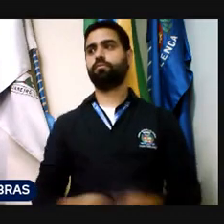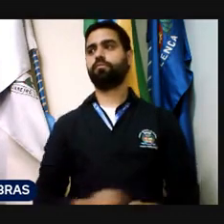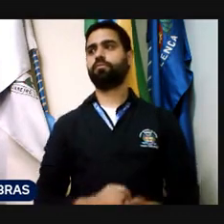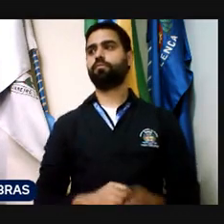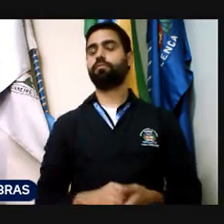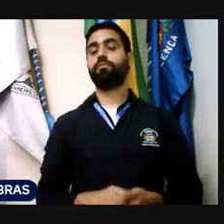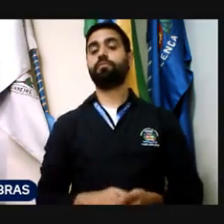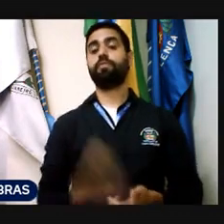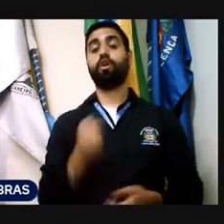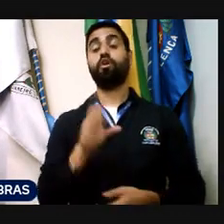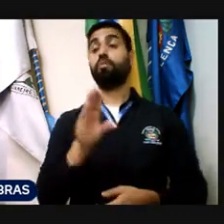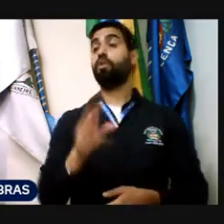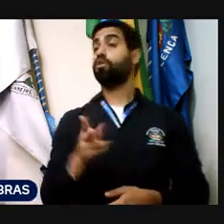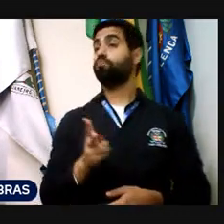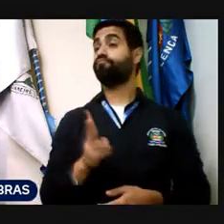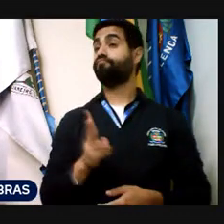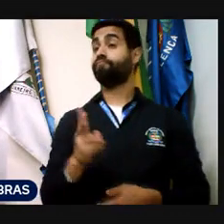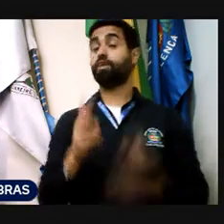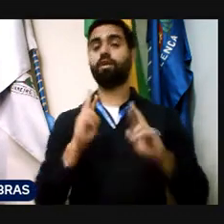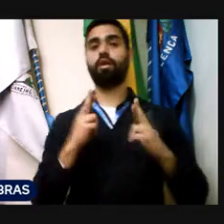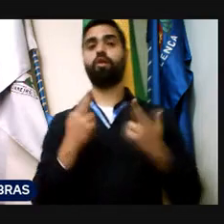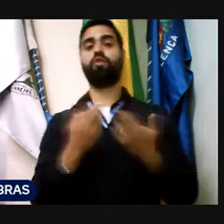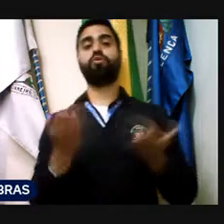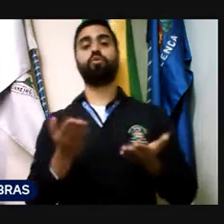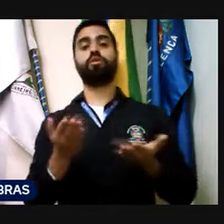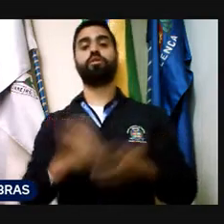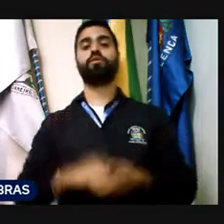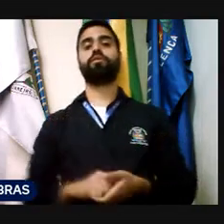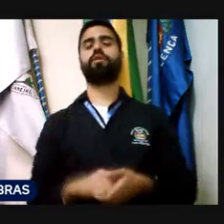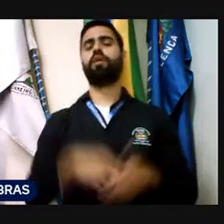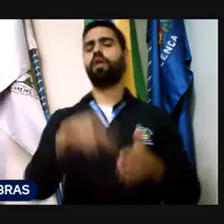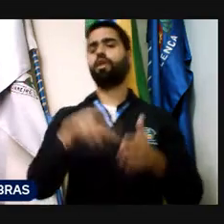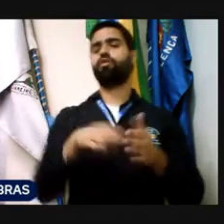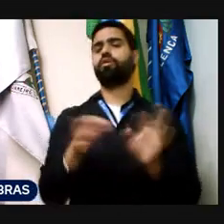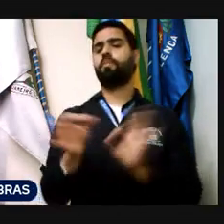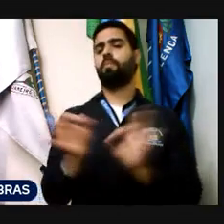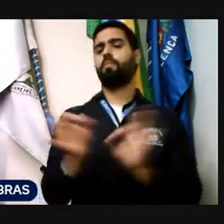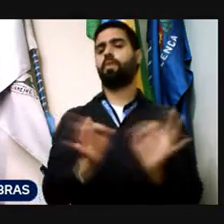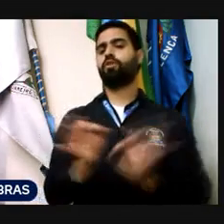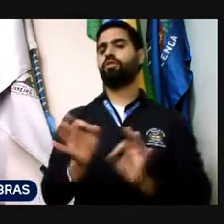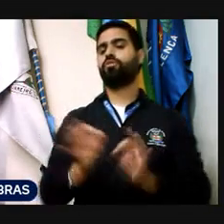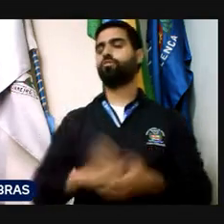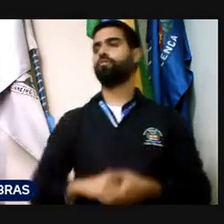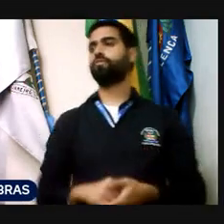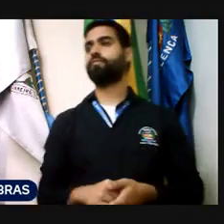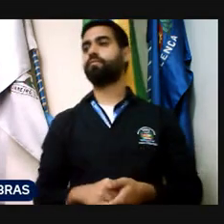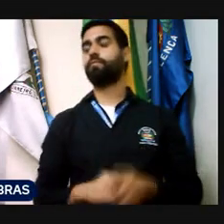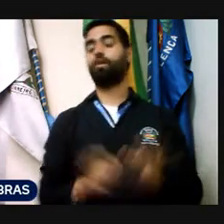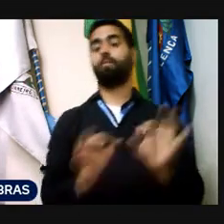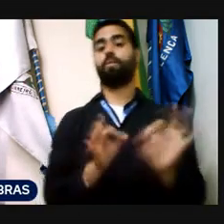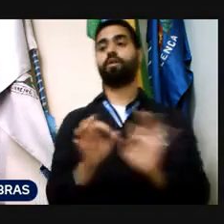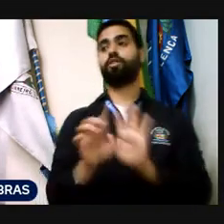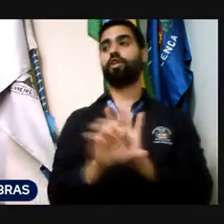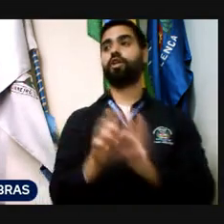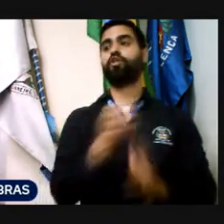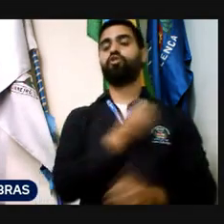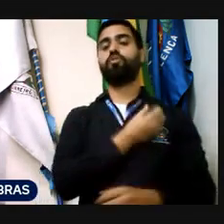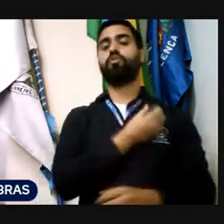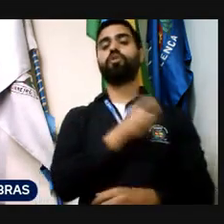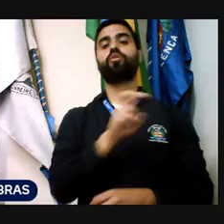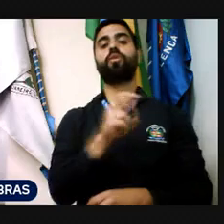Boa noite a todos, dando prosseguimento à nossa sessão de hoje. Leitura de projetos. Projeto de lei ordinária número